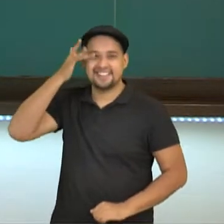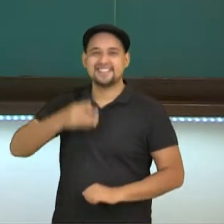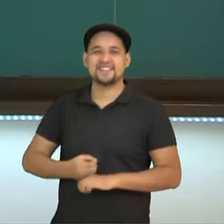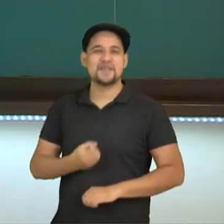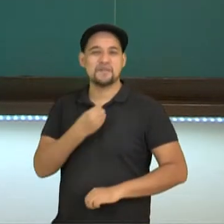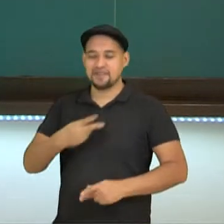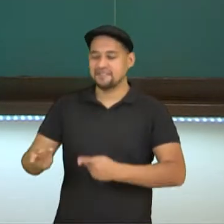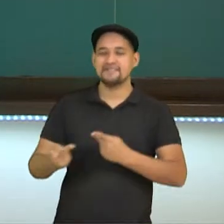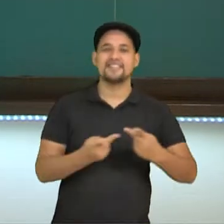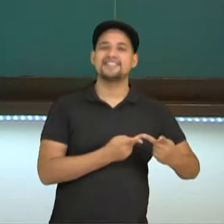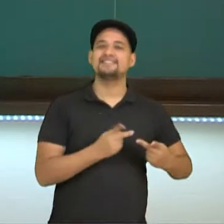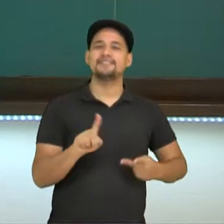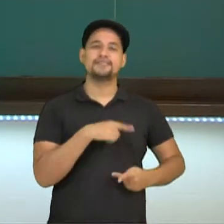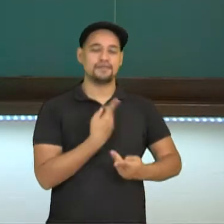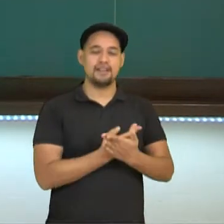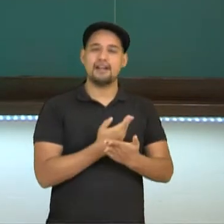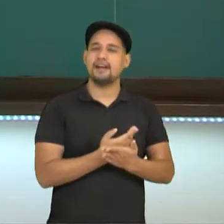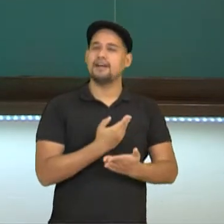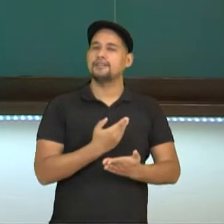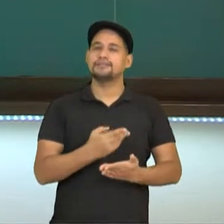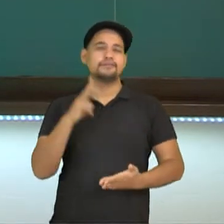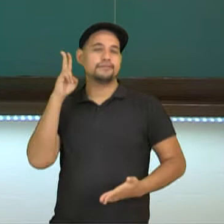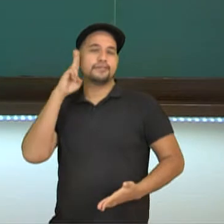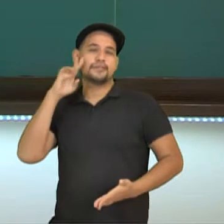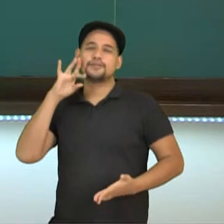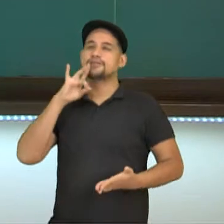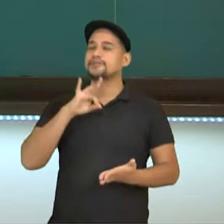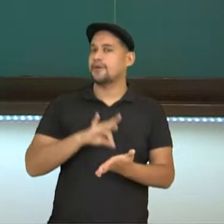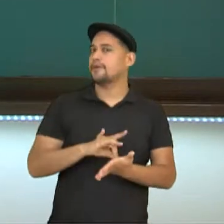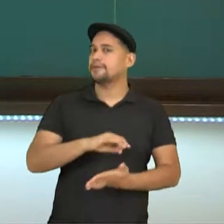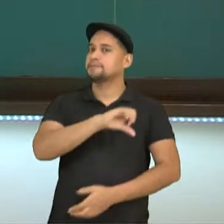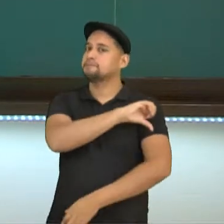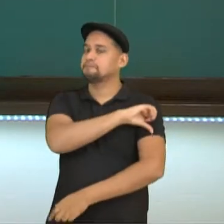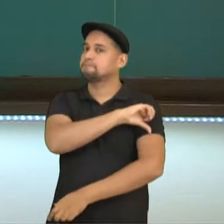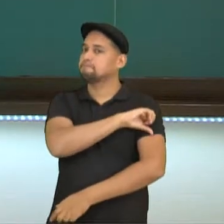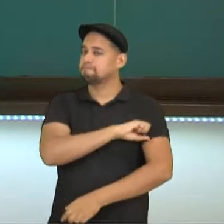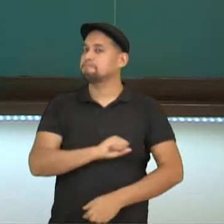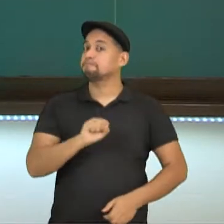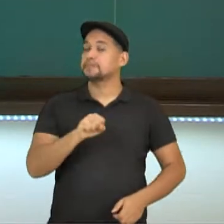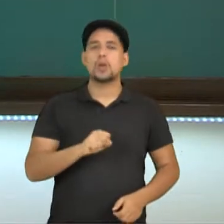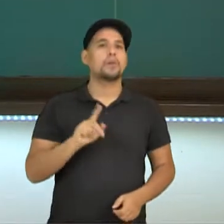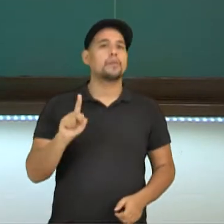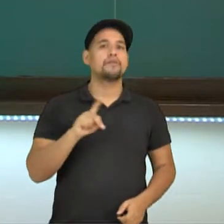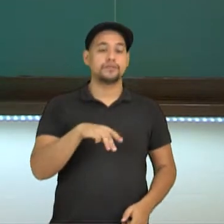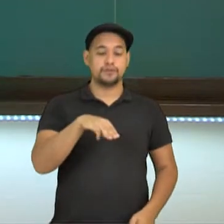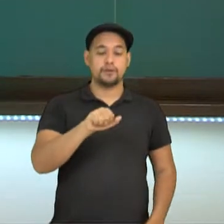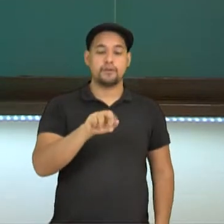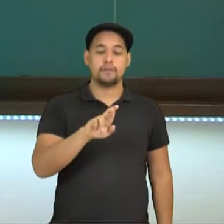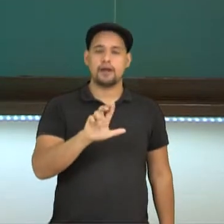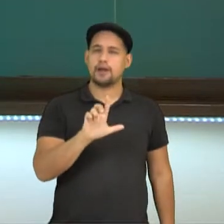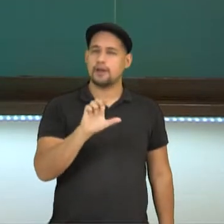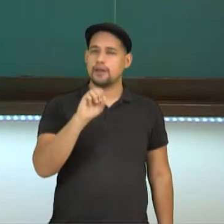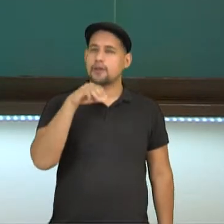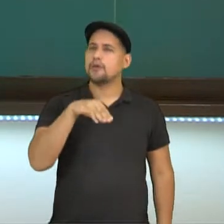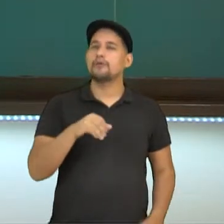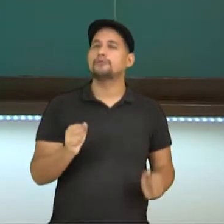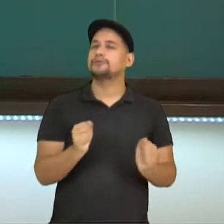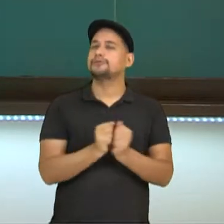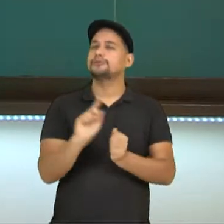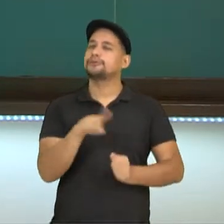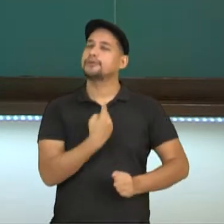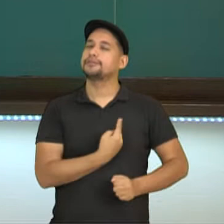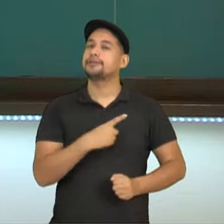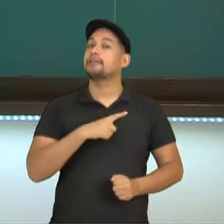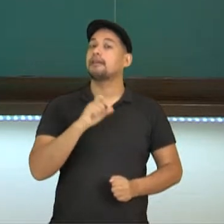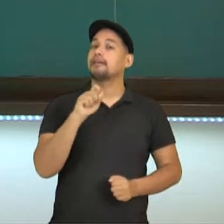povo! Bem-vindos à nossa aula de História do nono ano. Eu sou o professor Marlon, junto com a